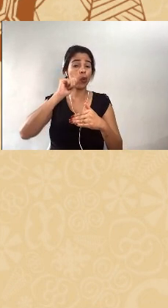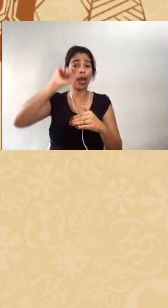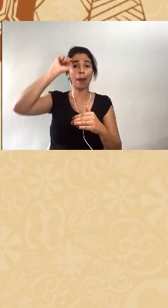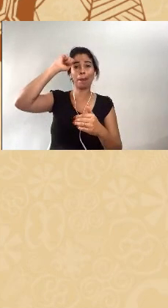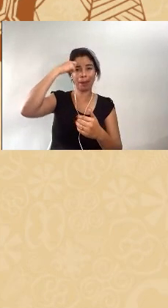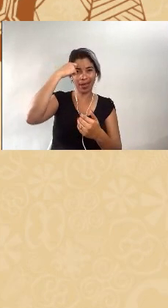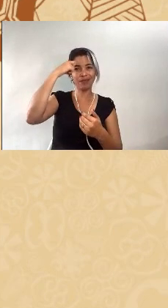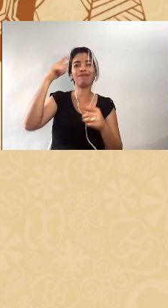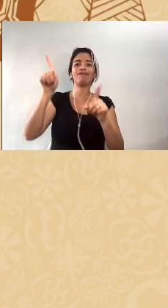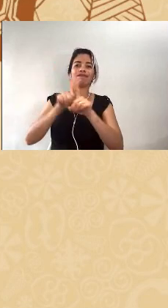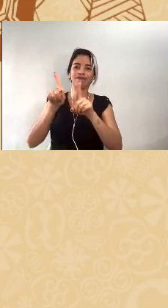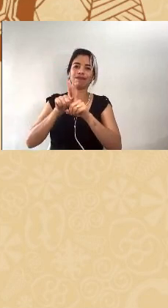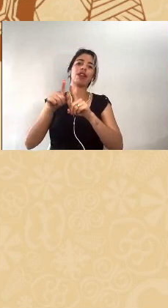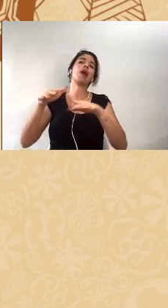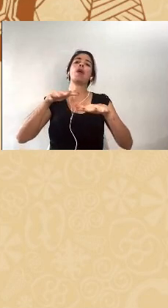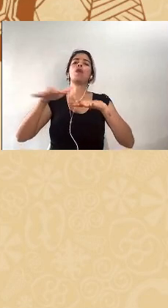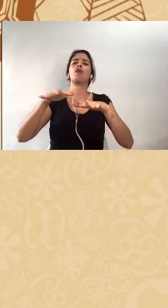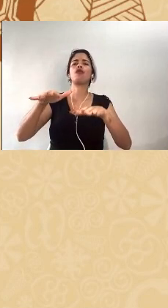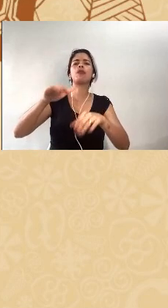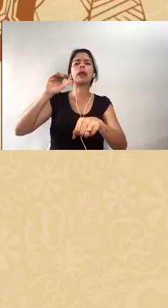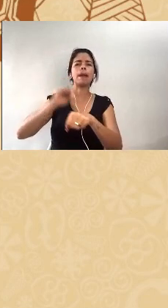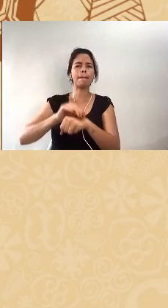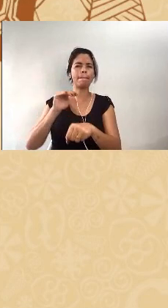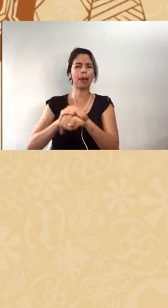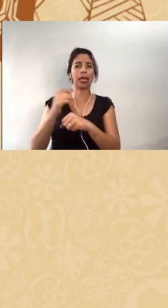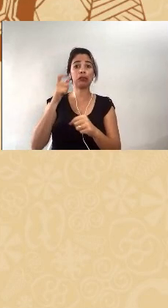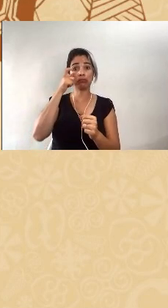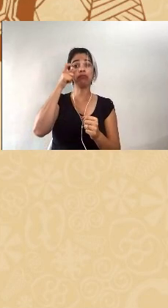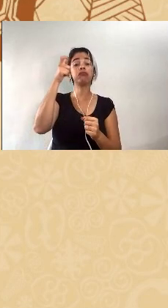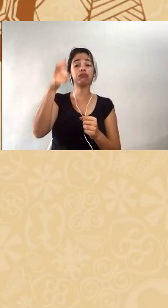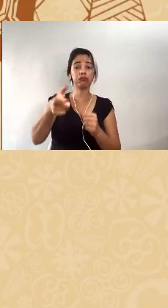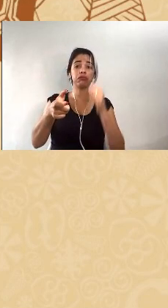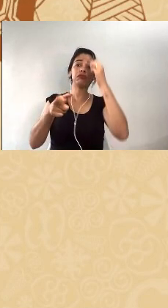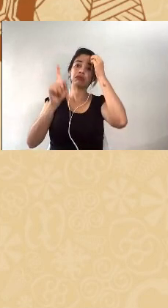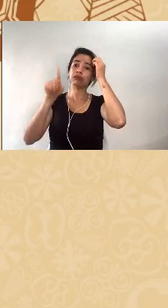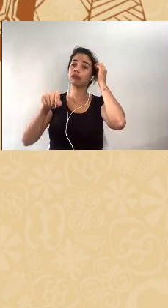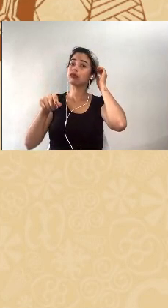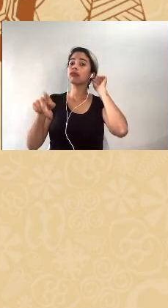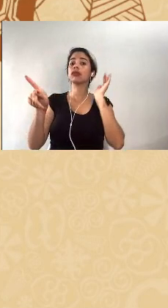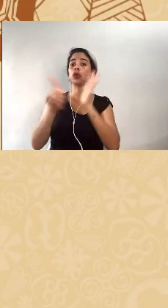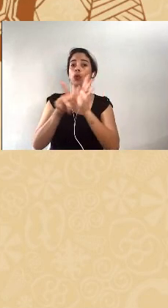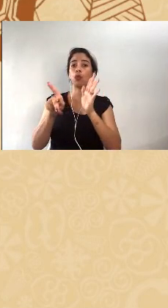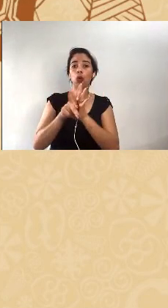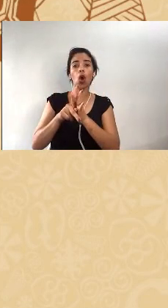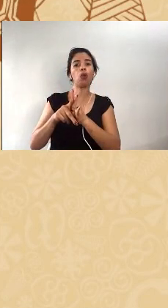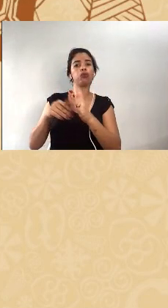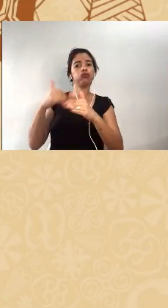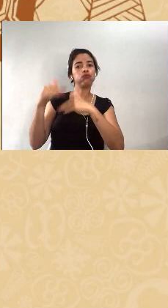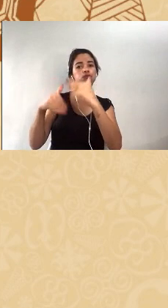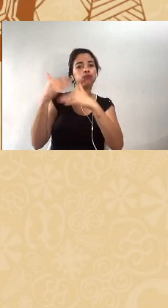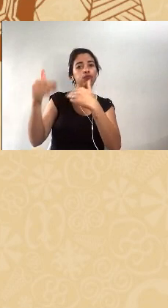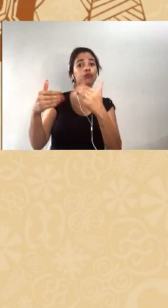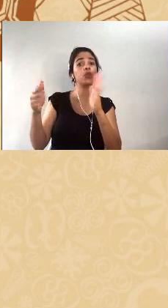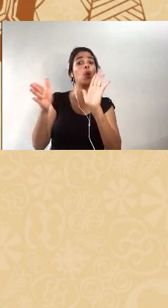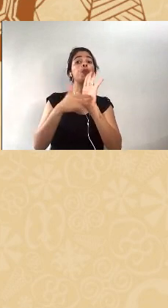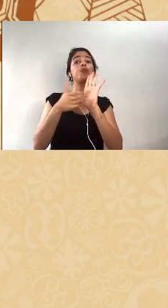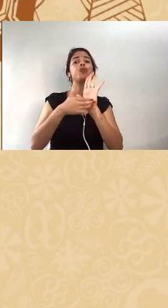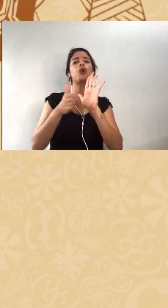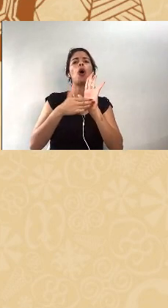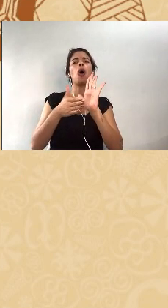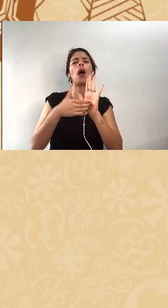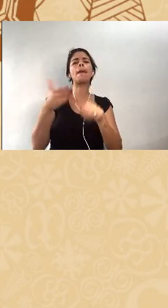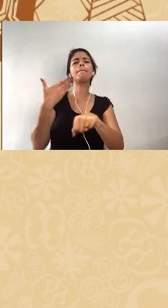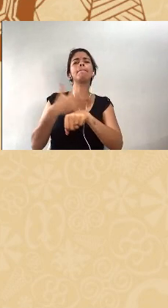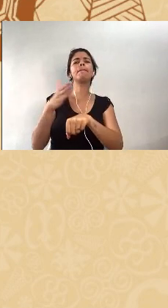aqui como talvez um dos movimentos mais interessantes assim, no enfrentamento na construção, na proposição de práticas